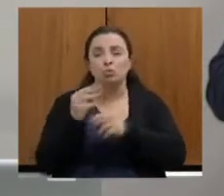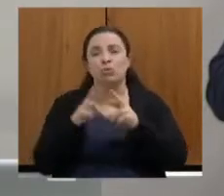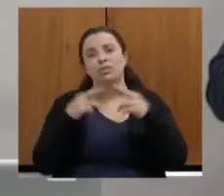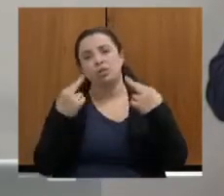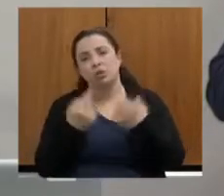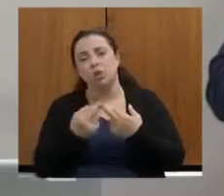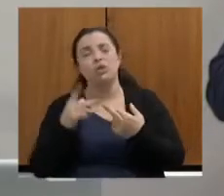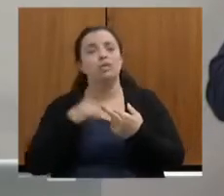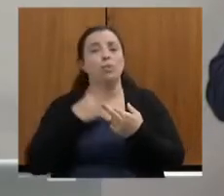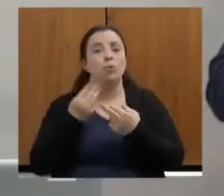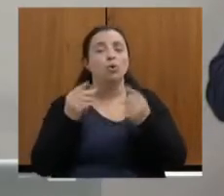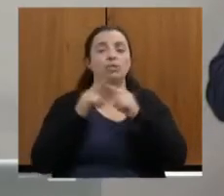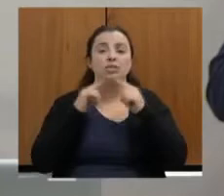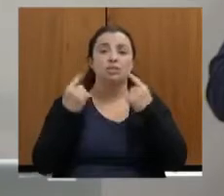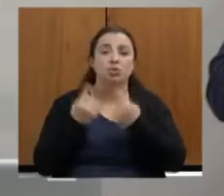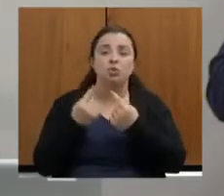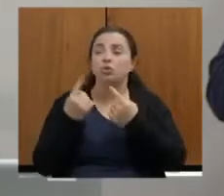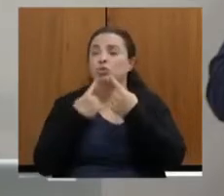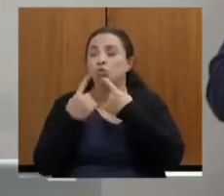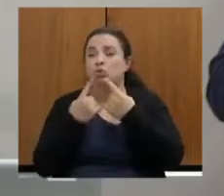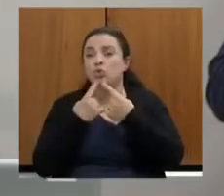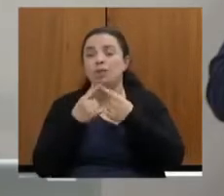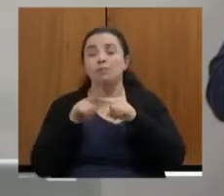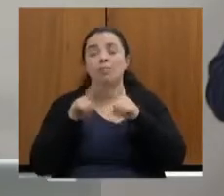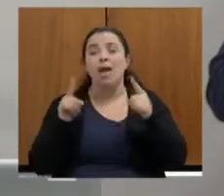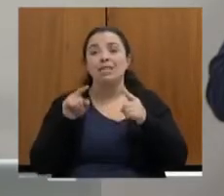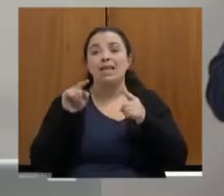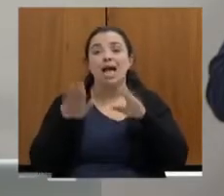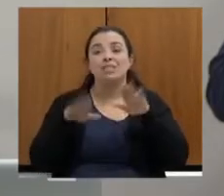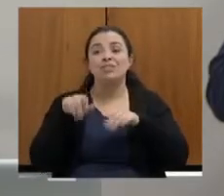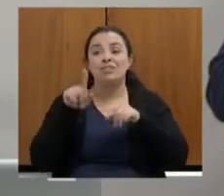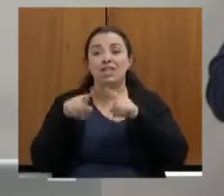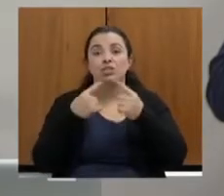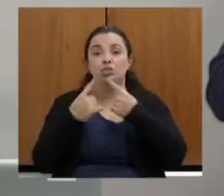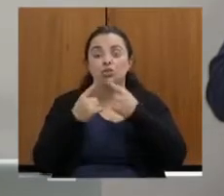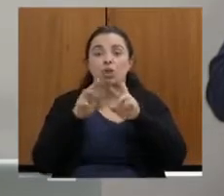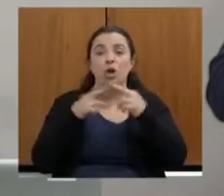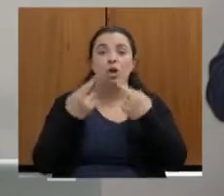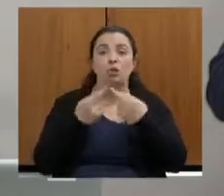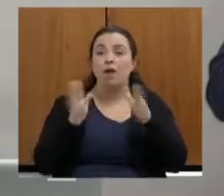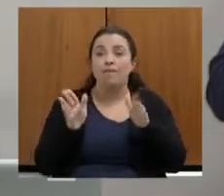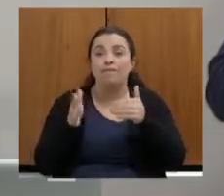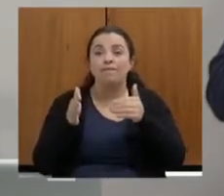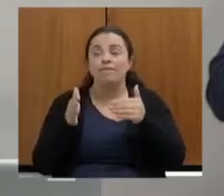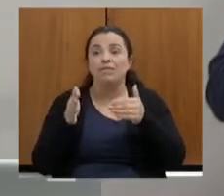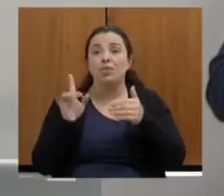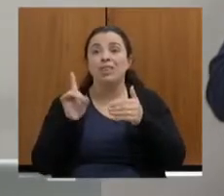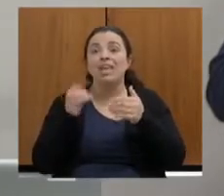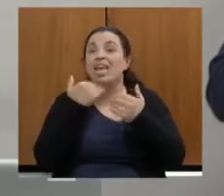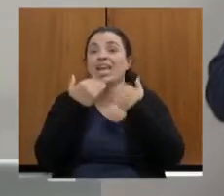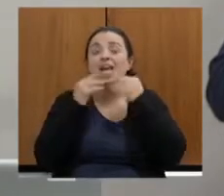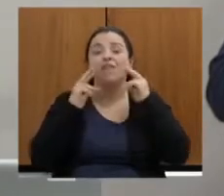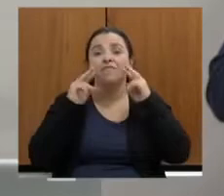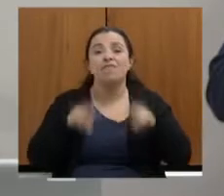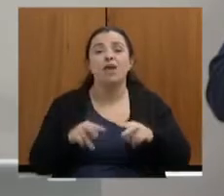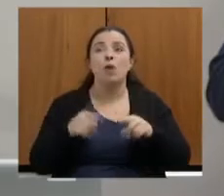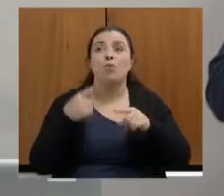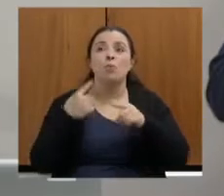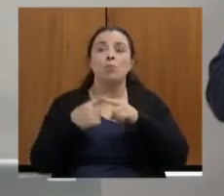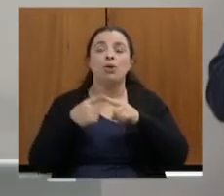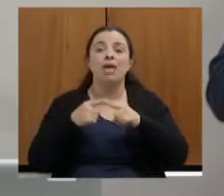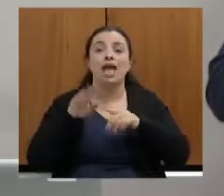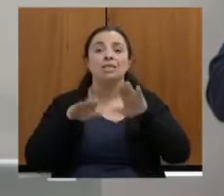muitas discussões Mas elas ficam Muitas delas invisibilizados porque elas são feitas no âmbito das discussões com as